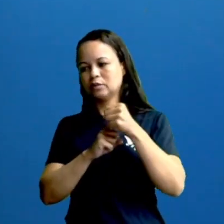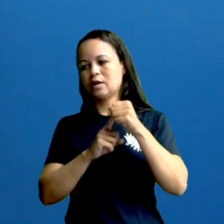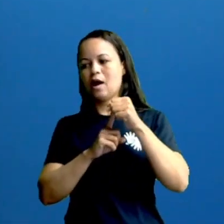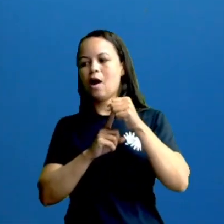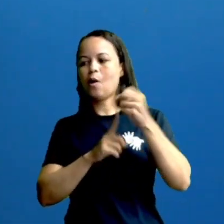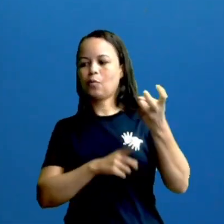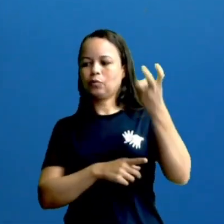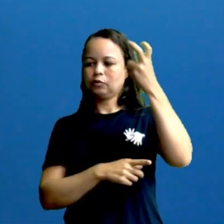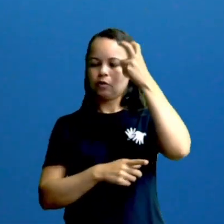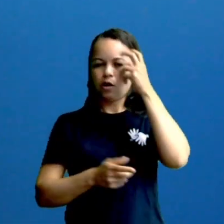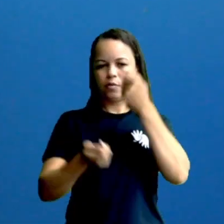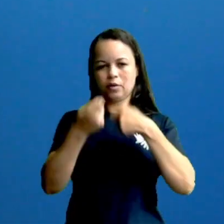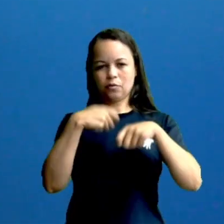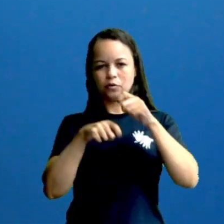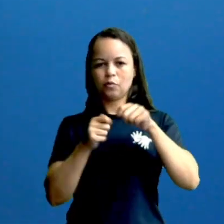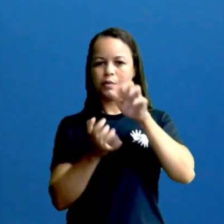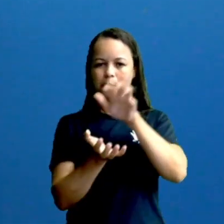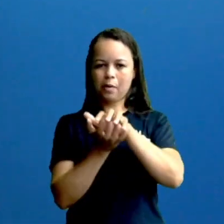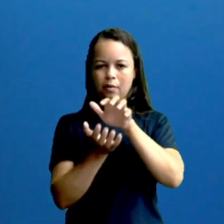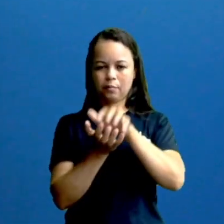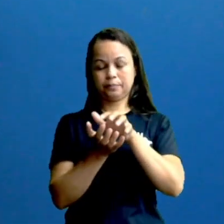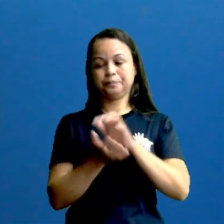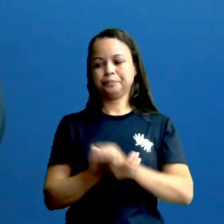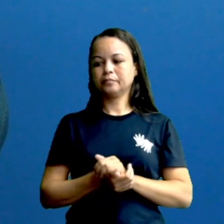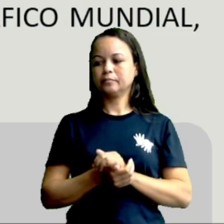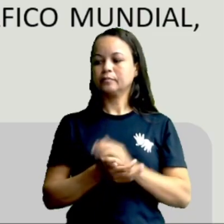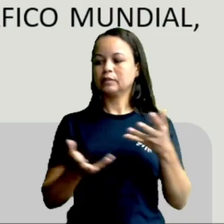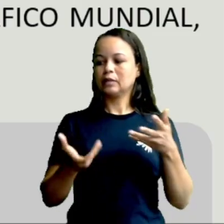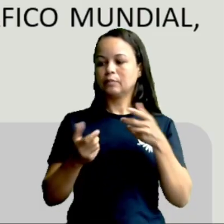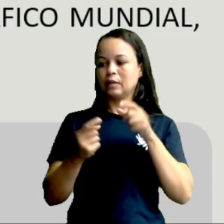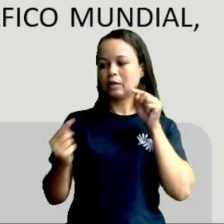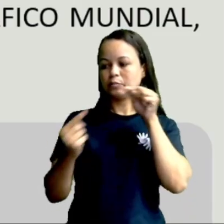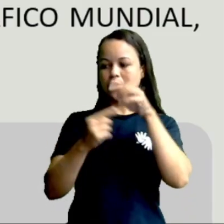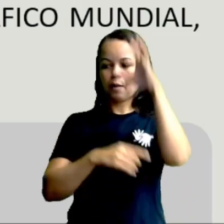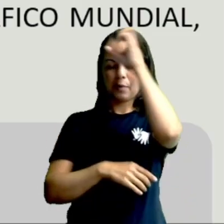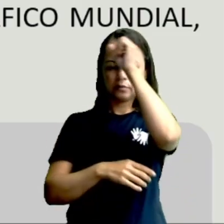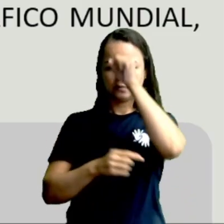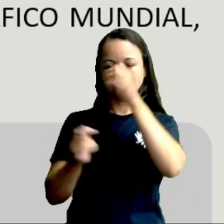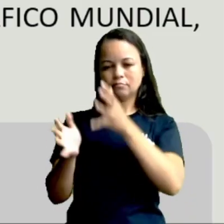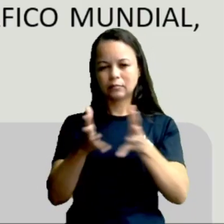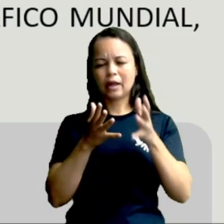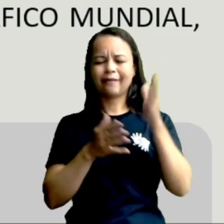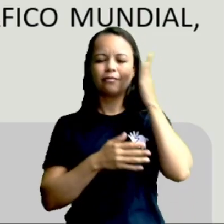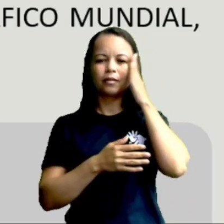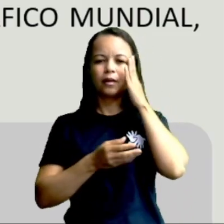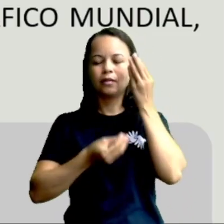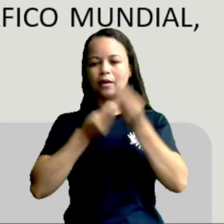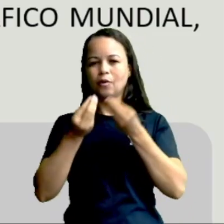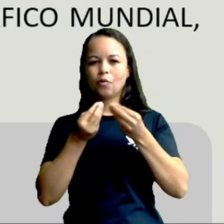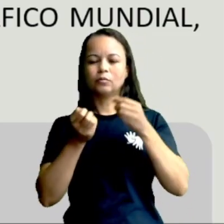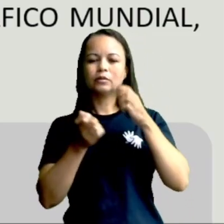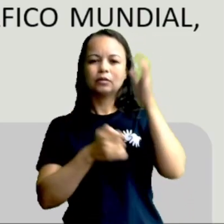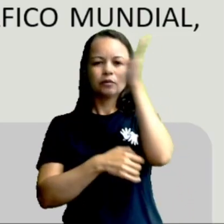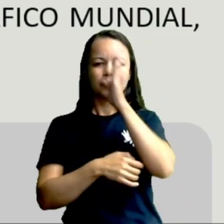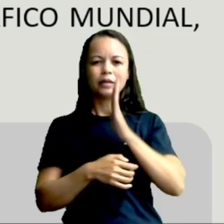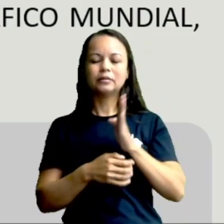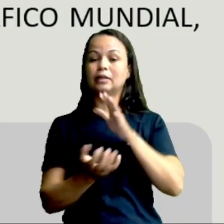de aprendizagem é compreender os principais domínios naturais do espaço geográfico mundial brasileiro